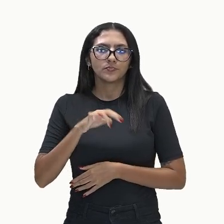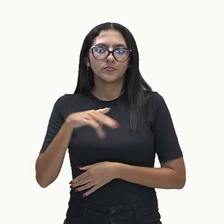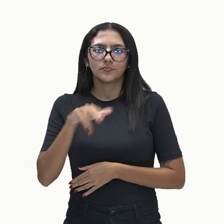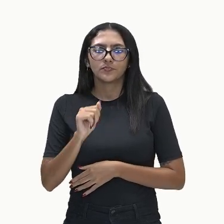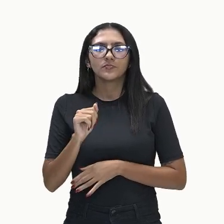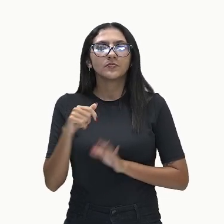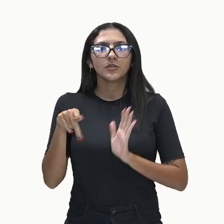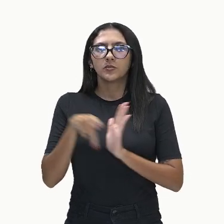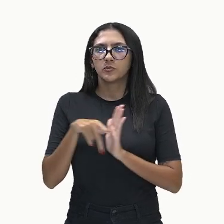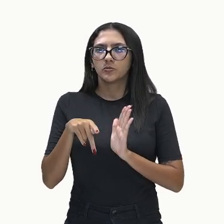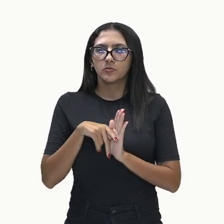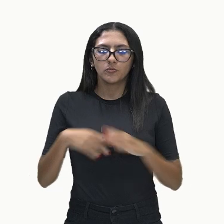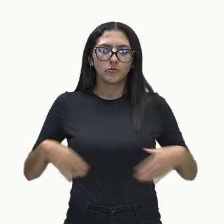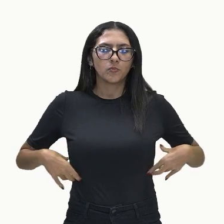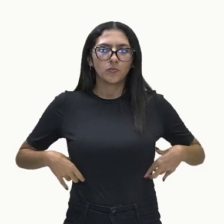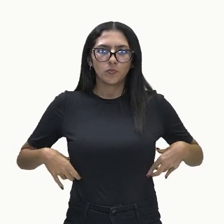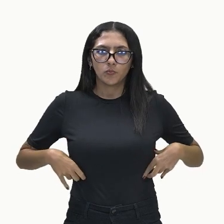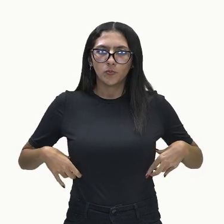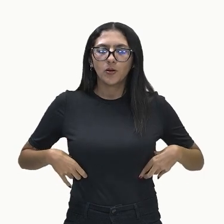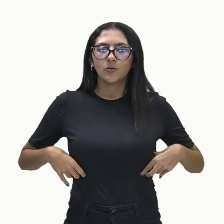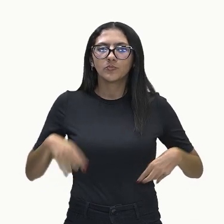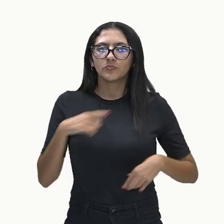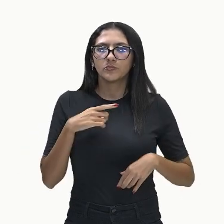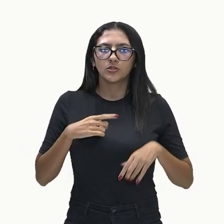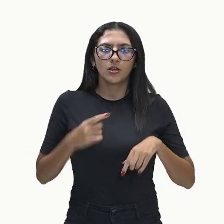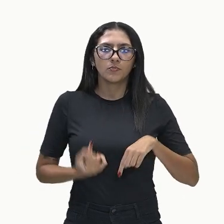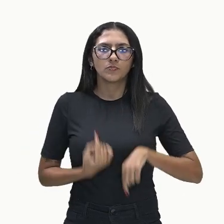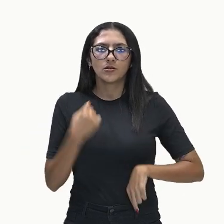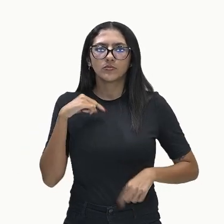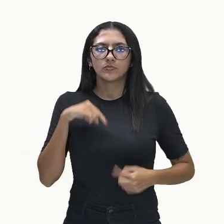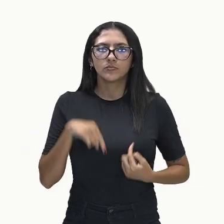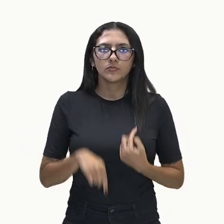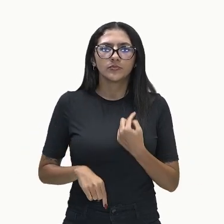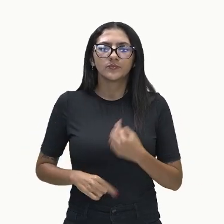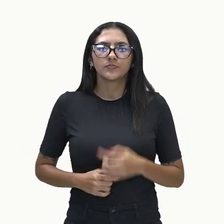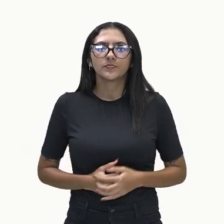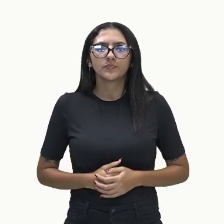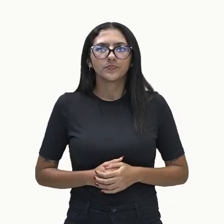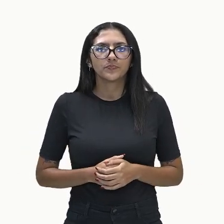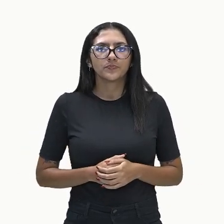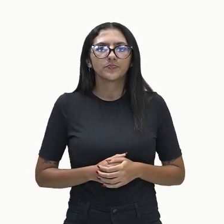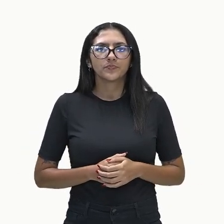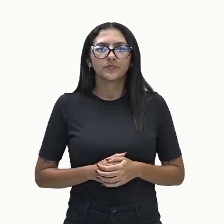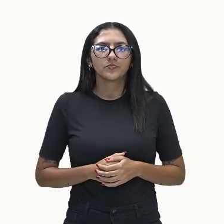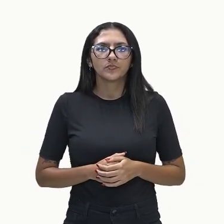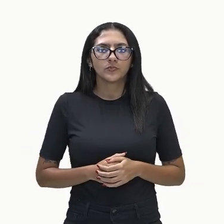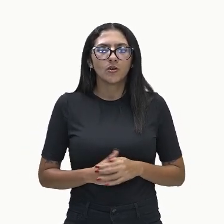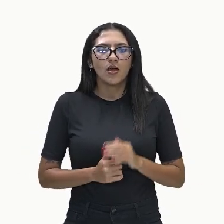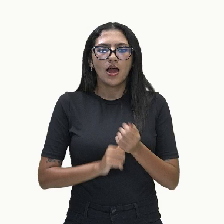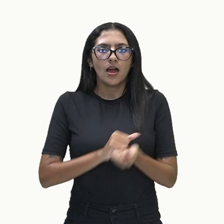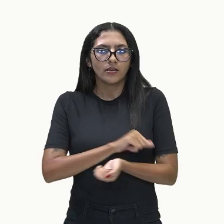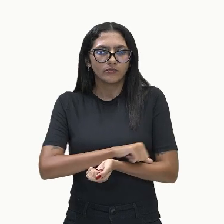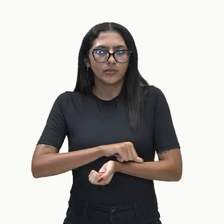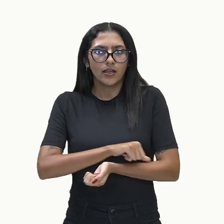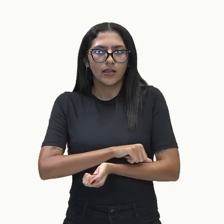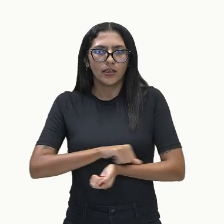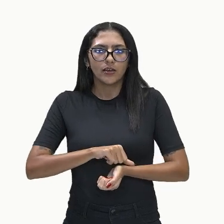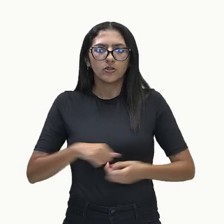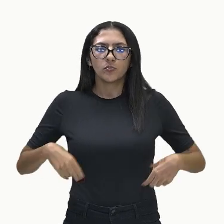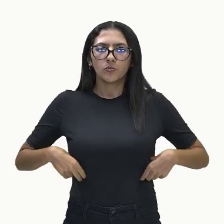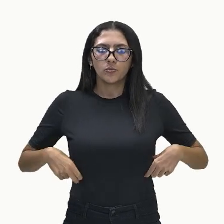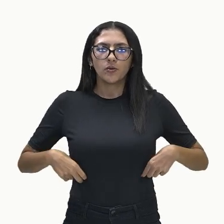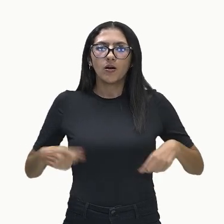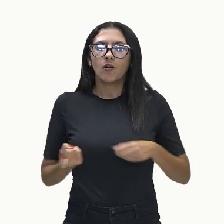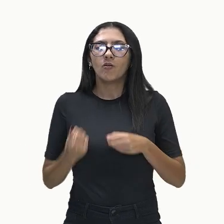pulmão, a artéria pulmonar, ela vai devolver para o coração